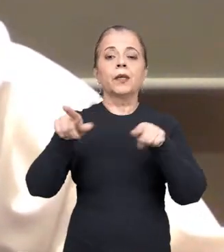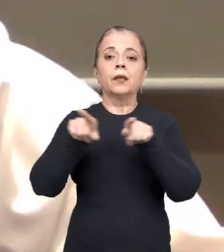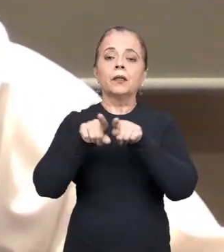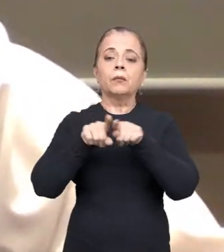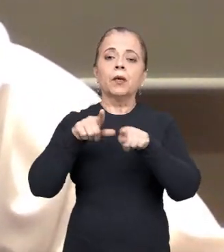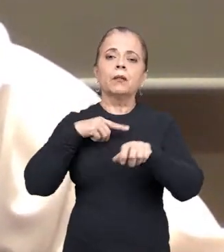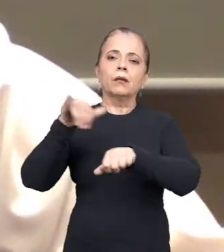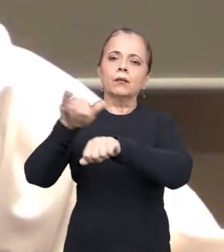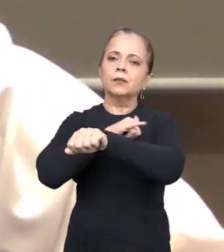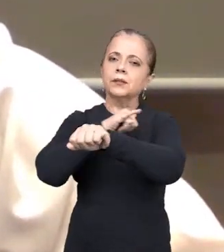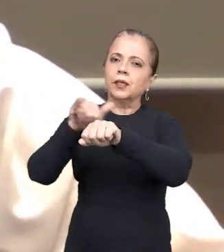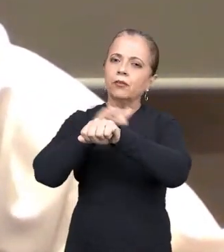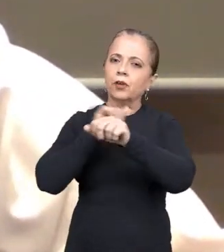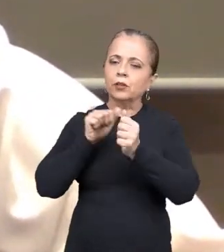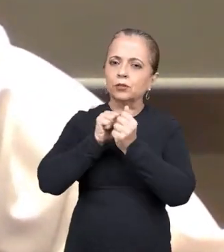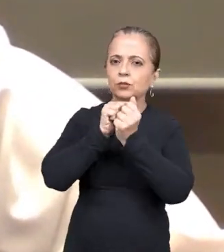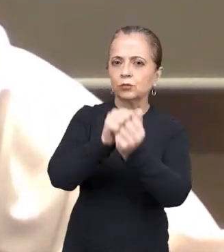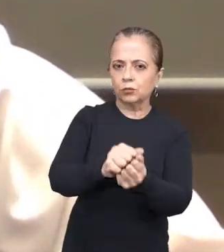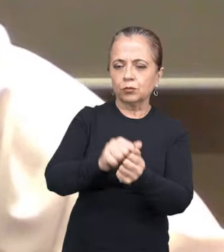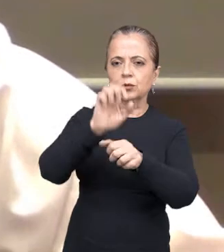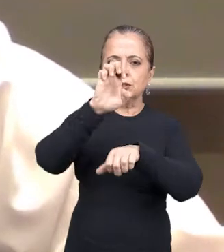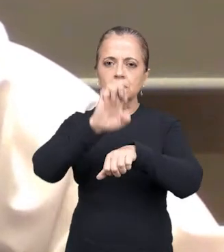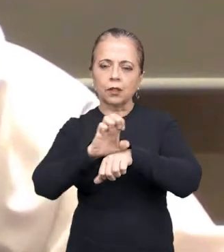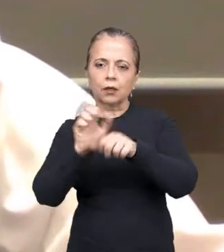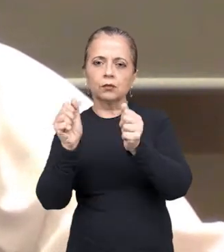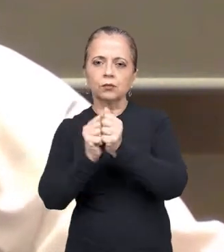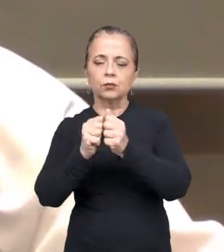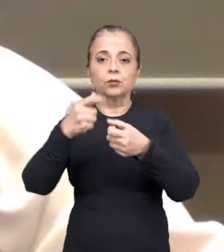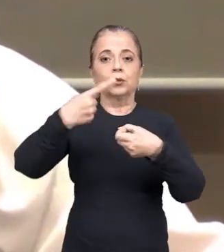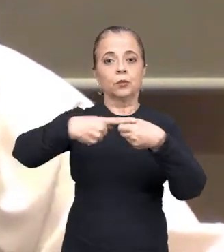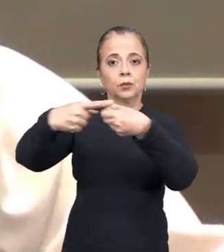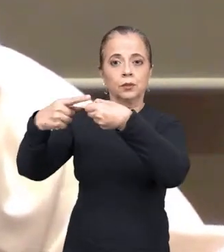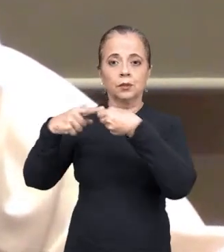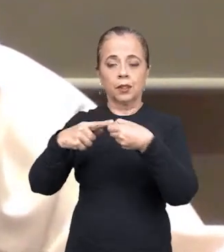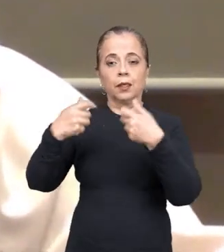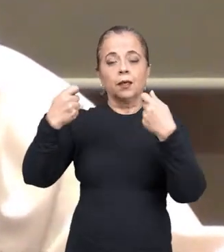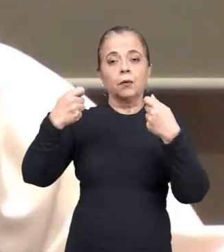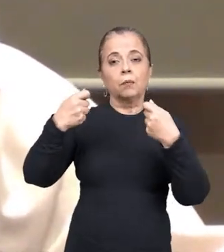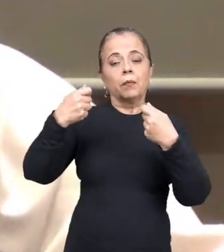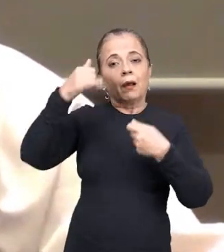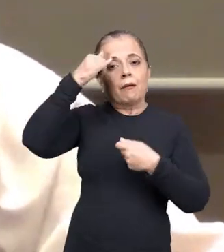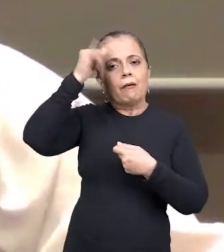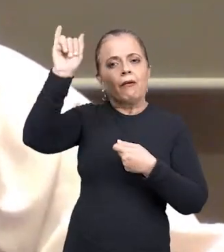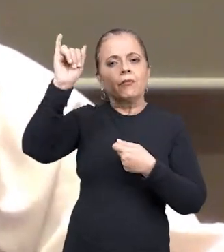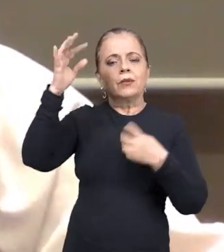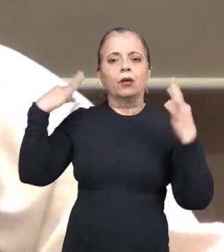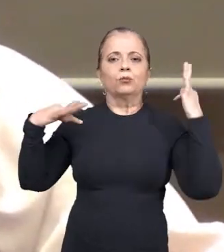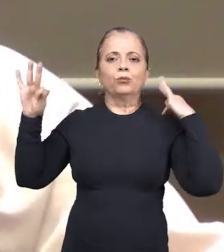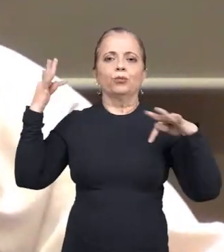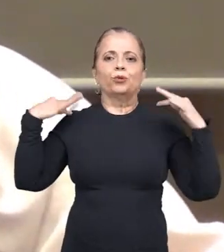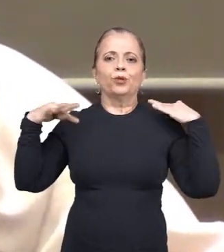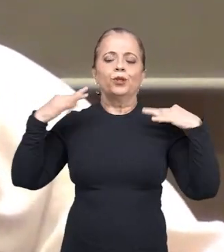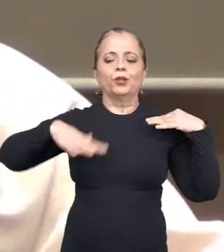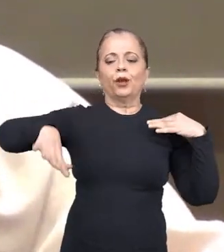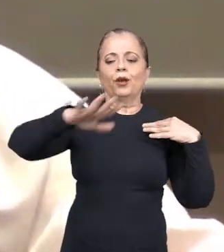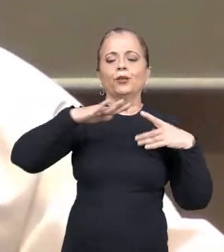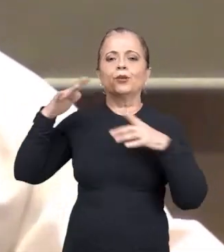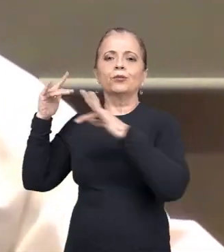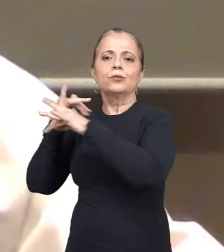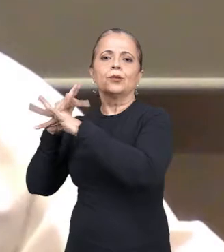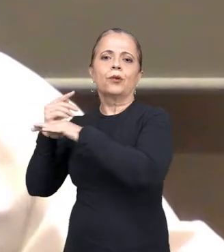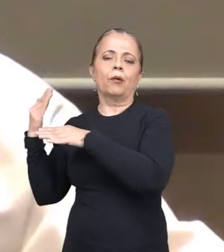de adoção de uma estratégia conjunta entre os municípios que pudesse inibir o fluxo de pessoas da